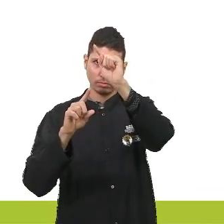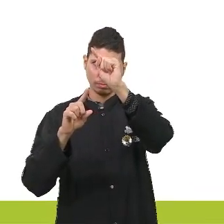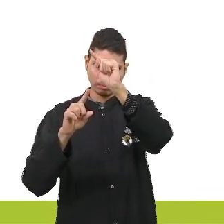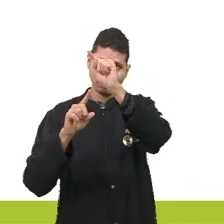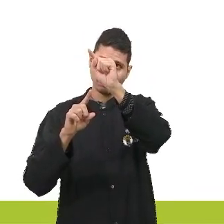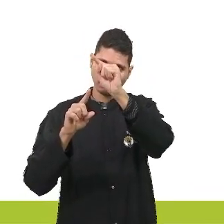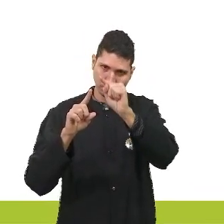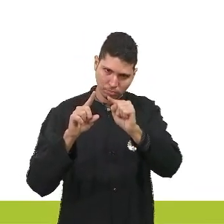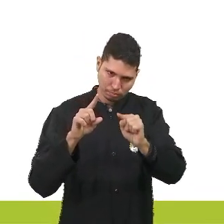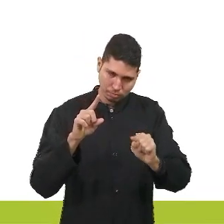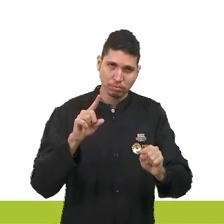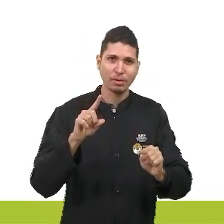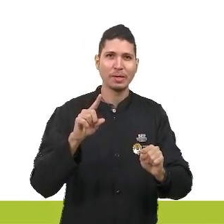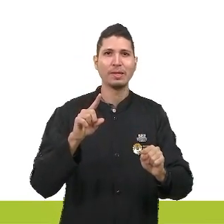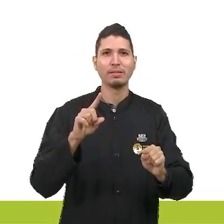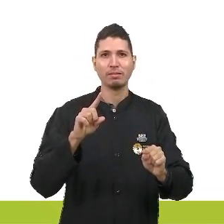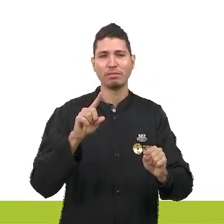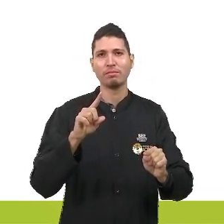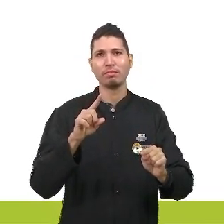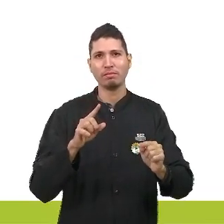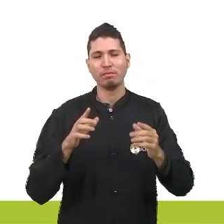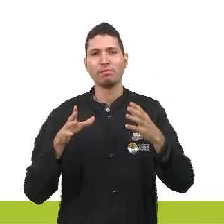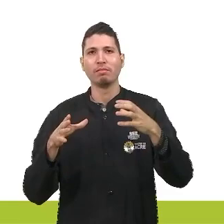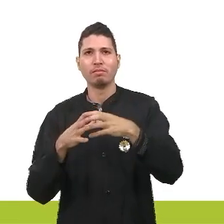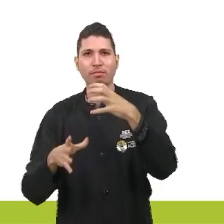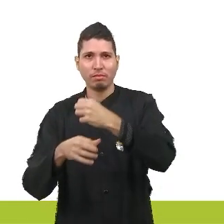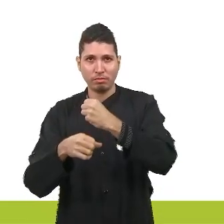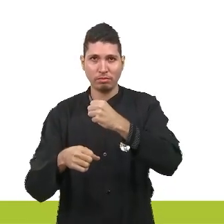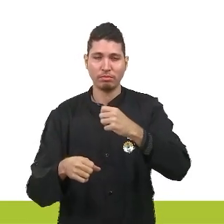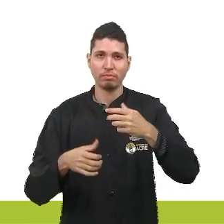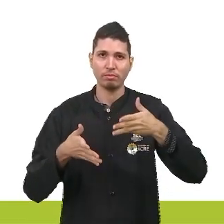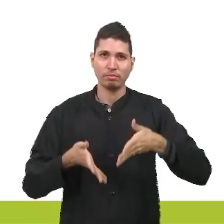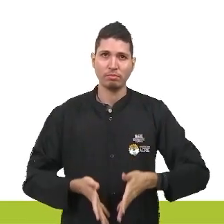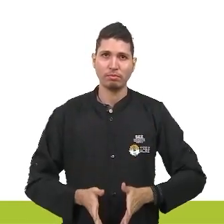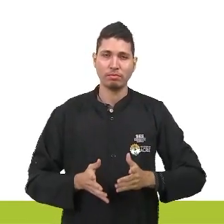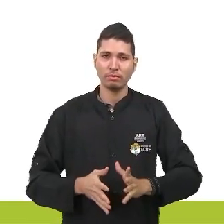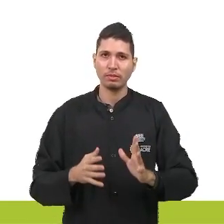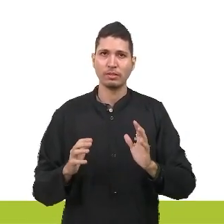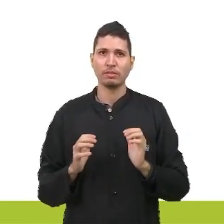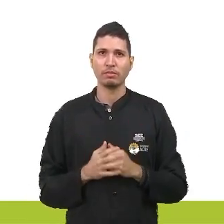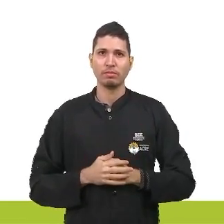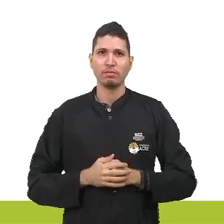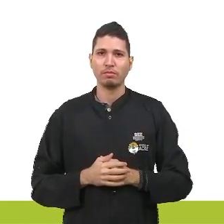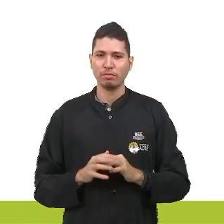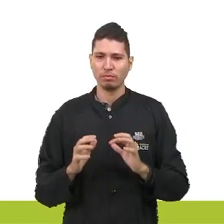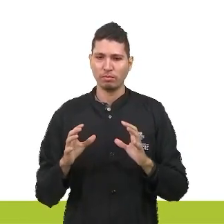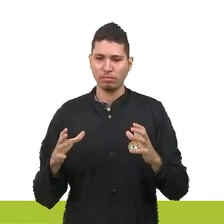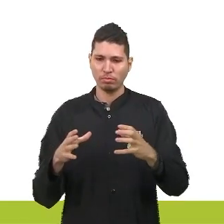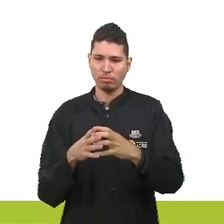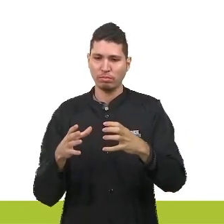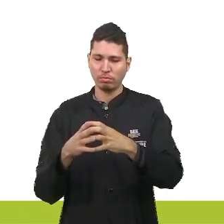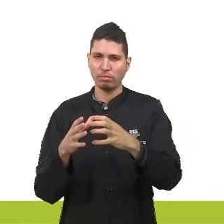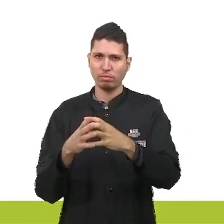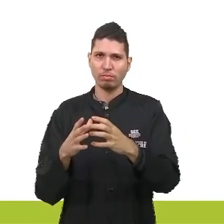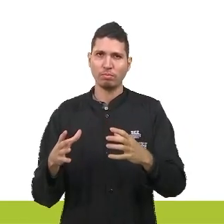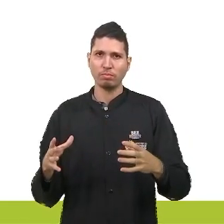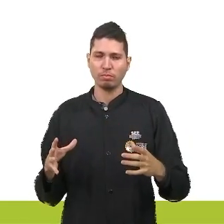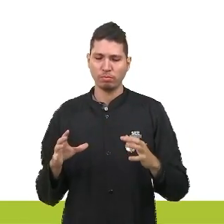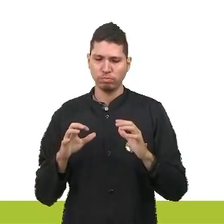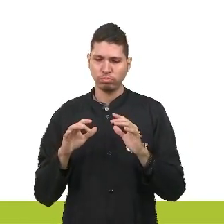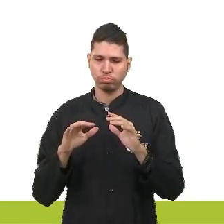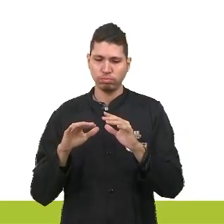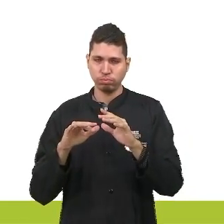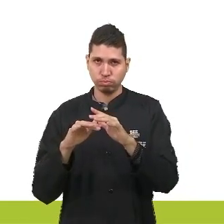natalidade, um aglomerado grande ali de pessoas que conseguem se manter vivas e no mercado de